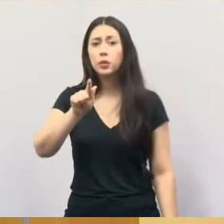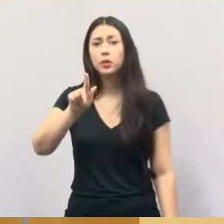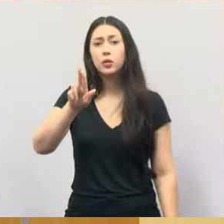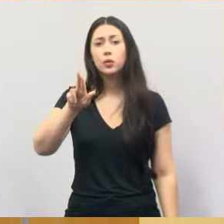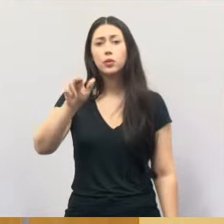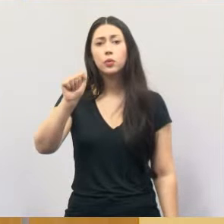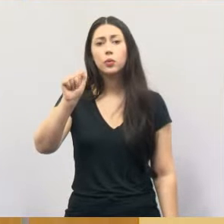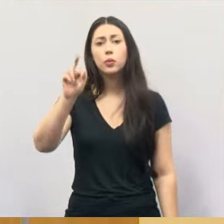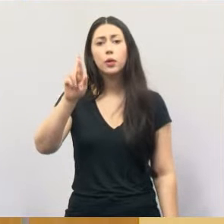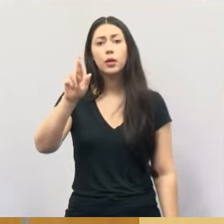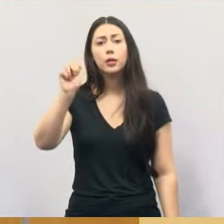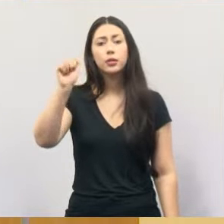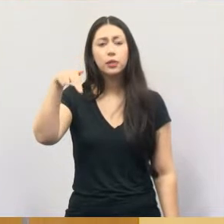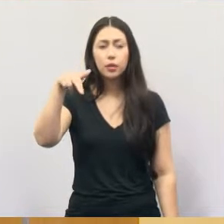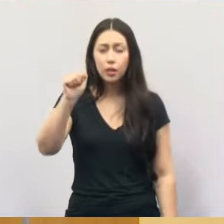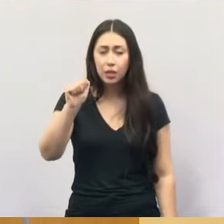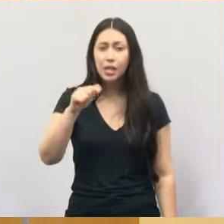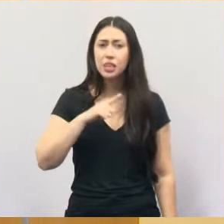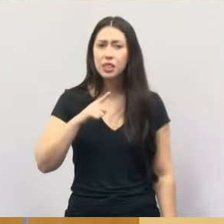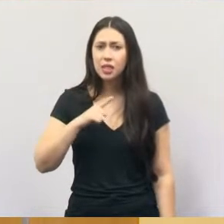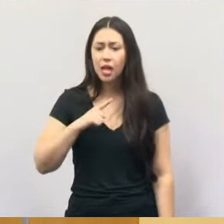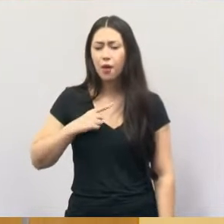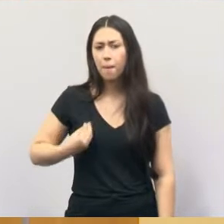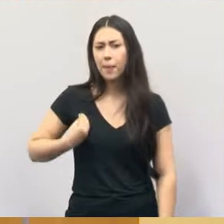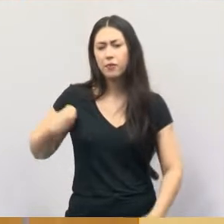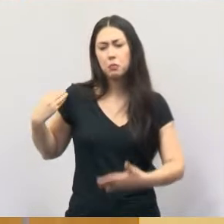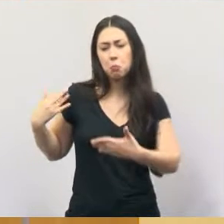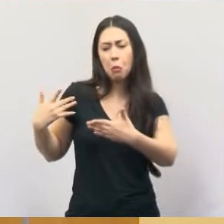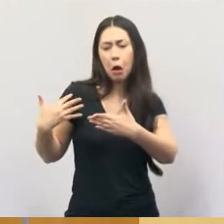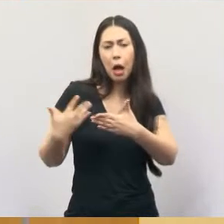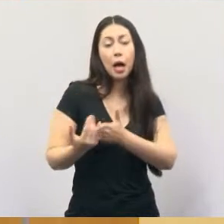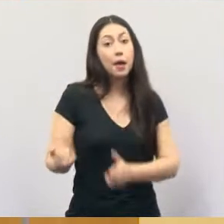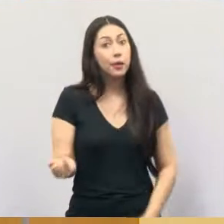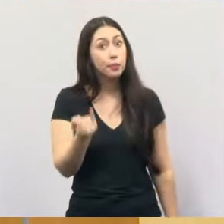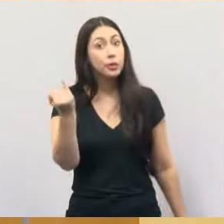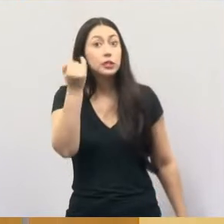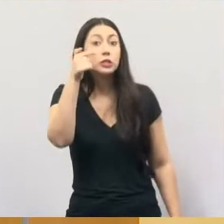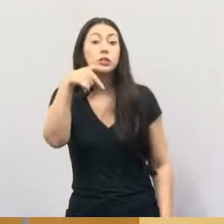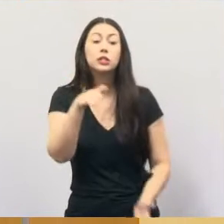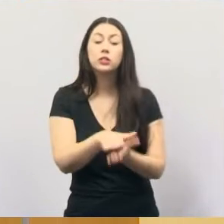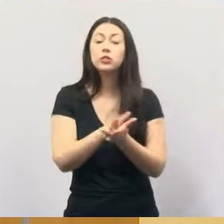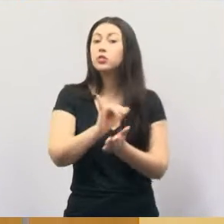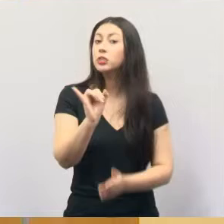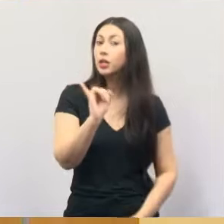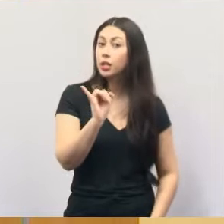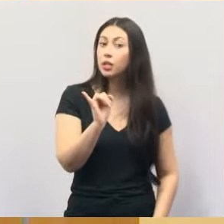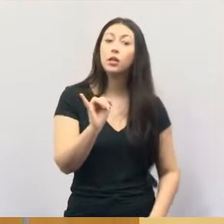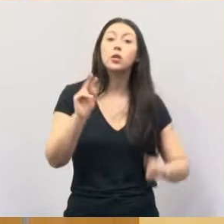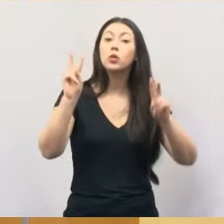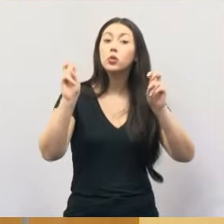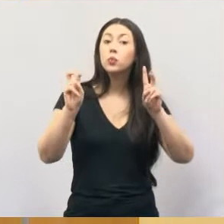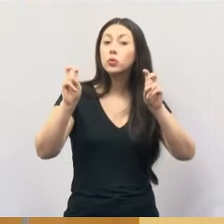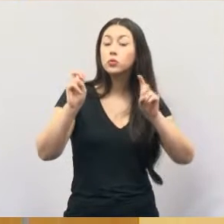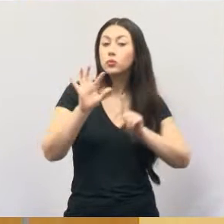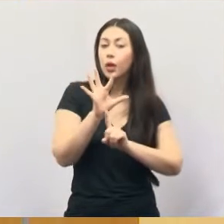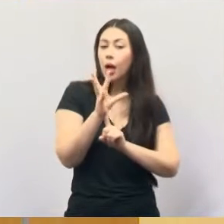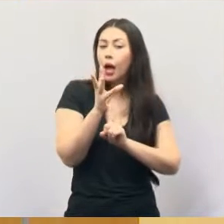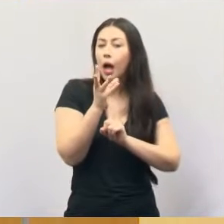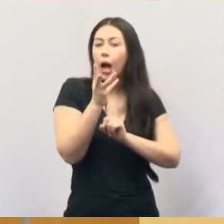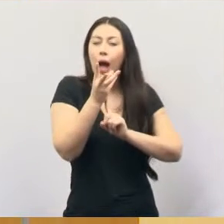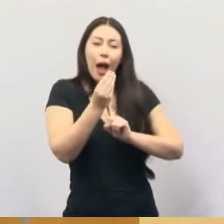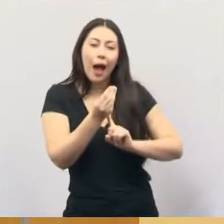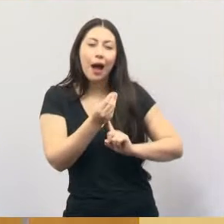uma trajetória extremamente importante aqui na cidade de Jacareí, no que diz respeito a artes cênicas, e certamente